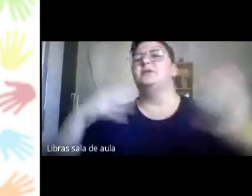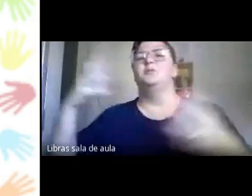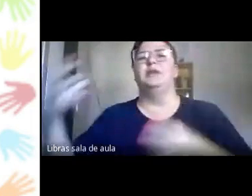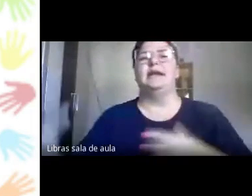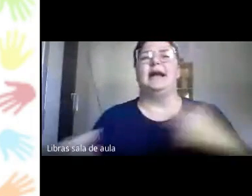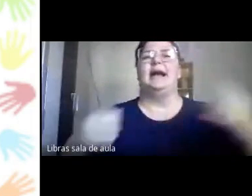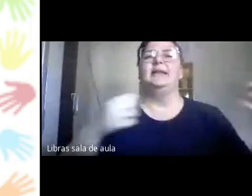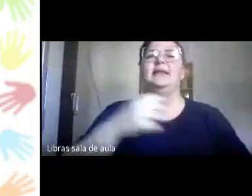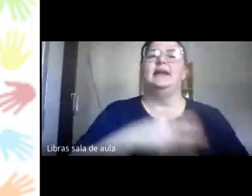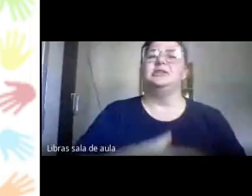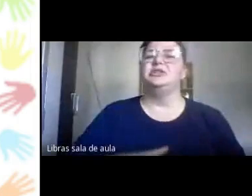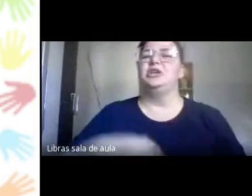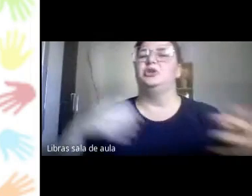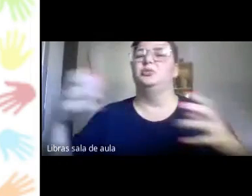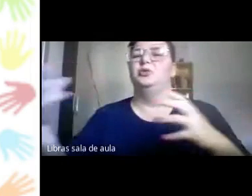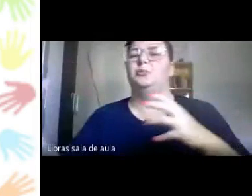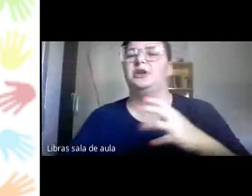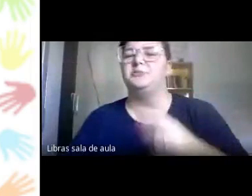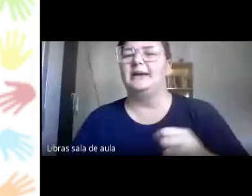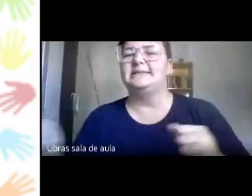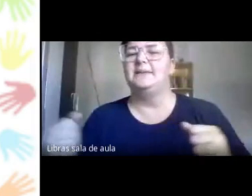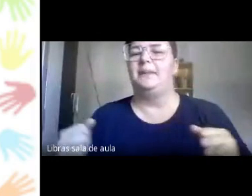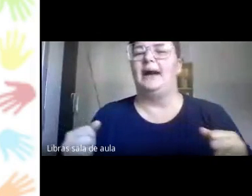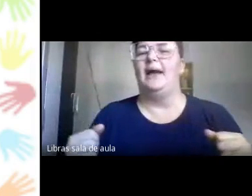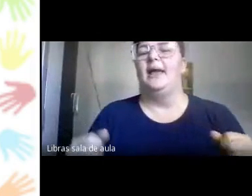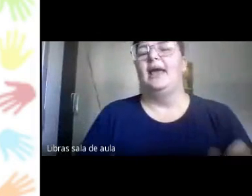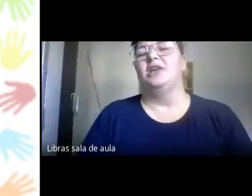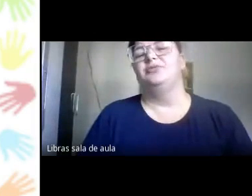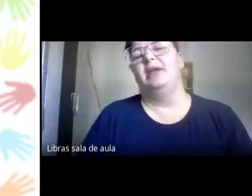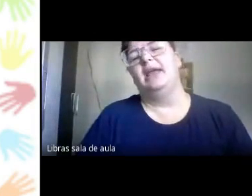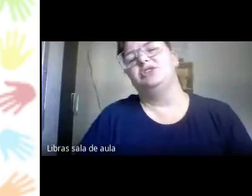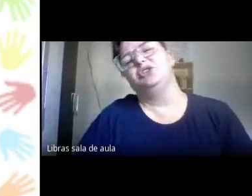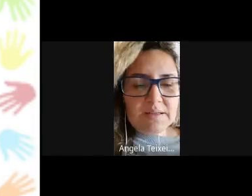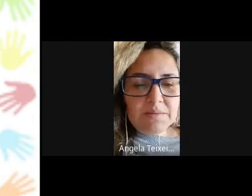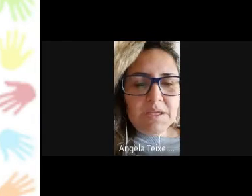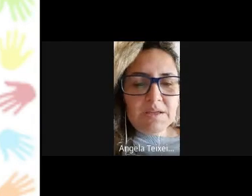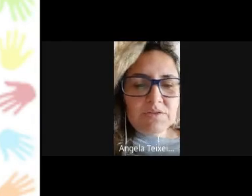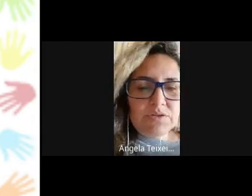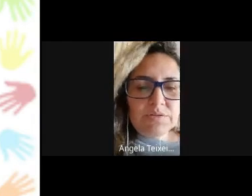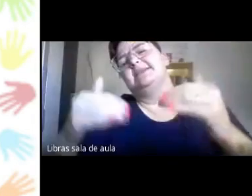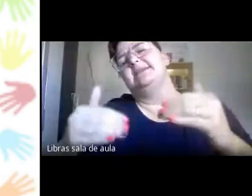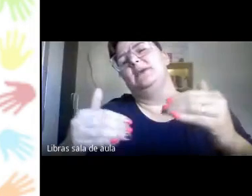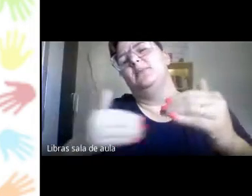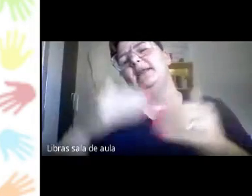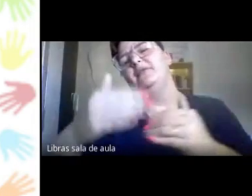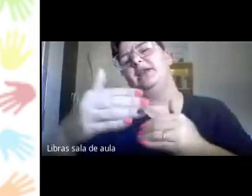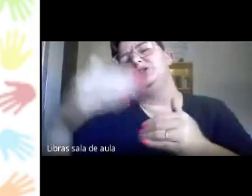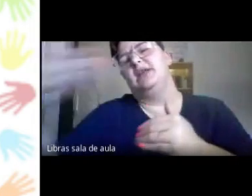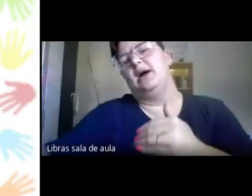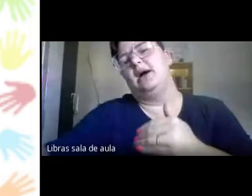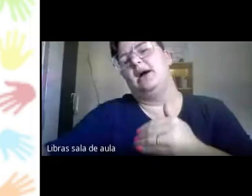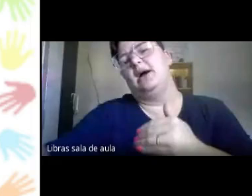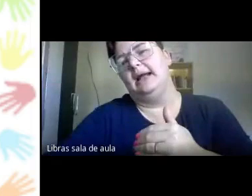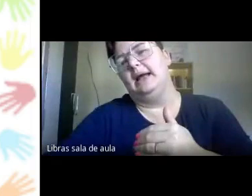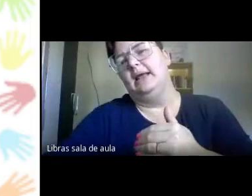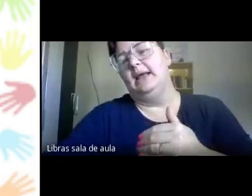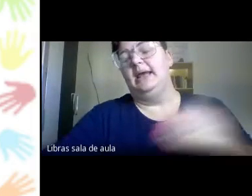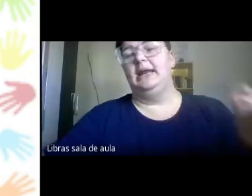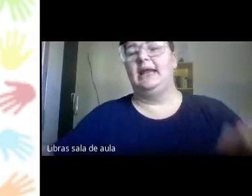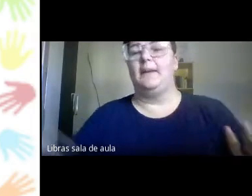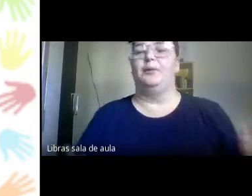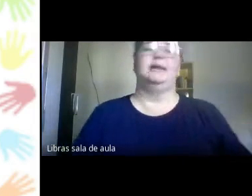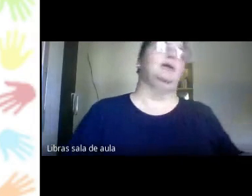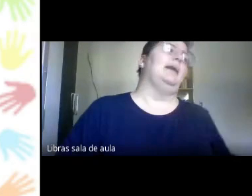circular, se comunicar, interagir, todo mundo pode participar. É diferente de tu estar com uma classe, uma na frente da outra,